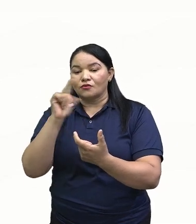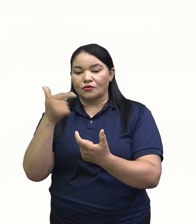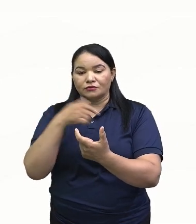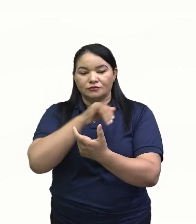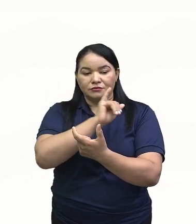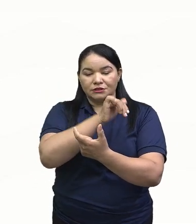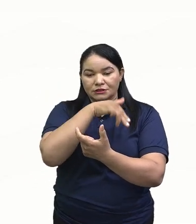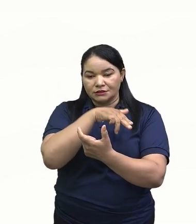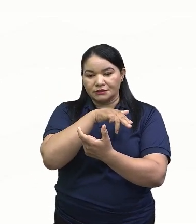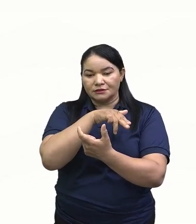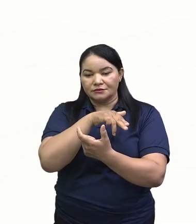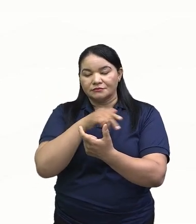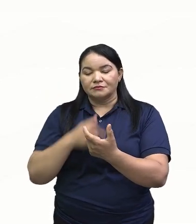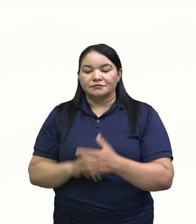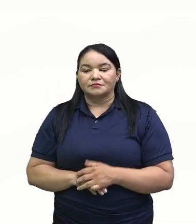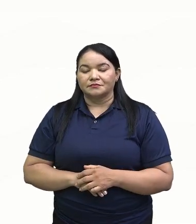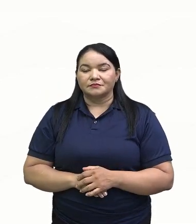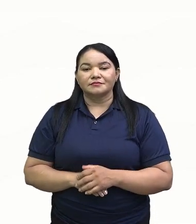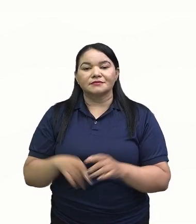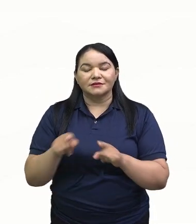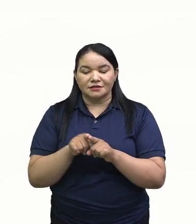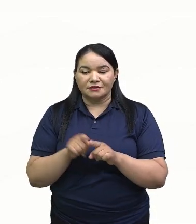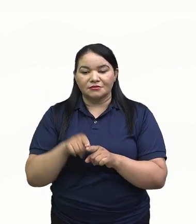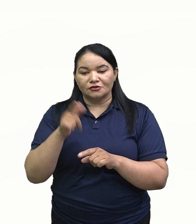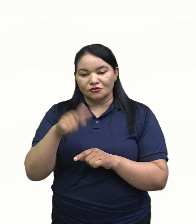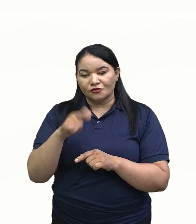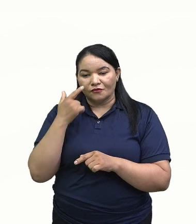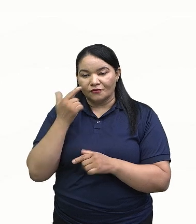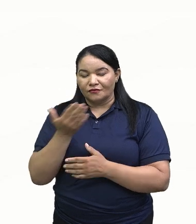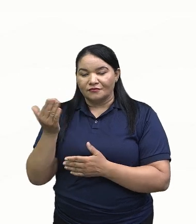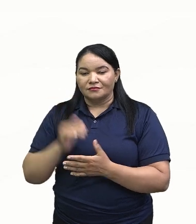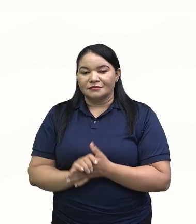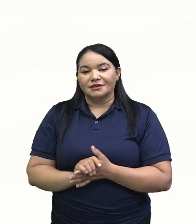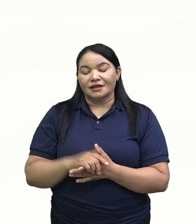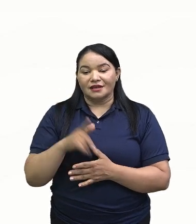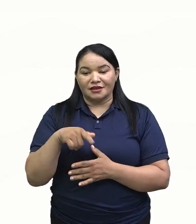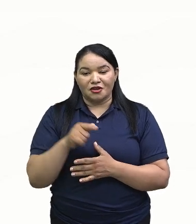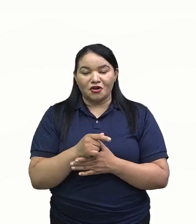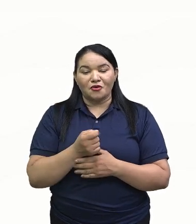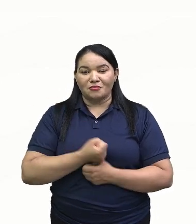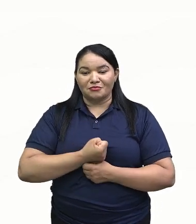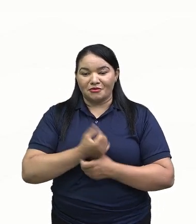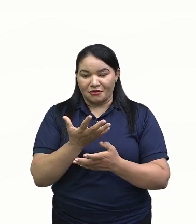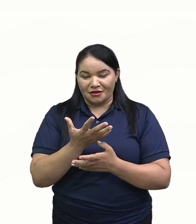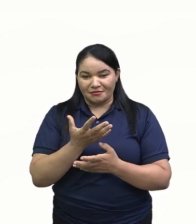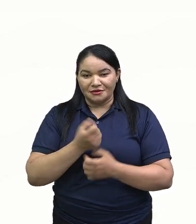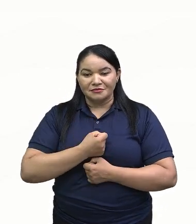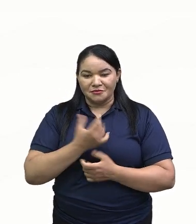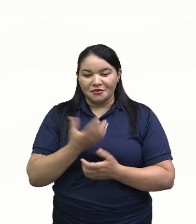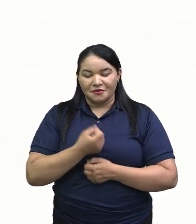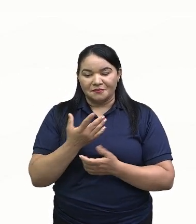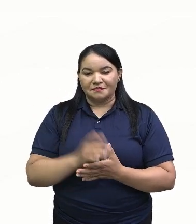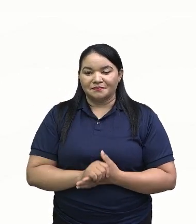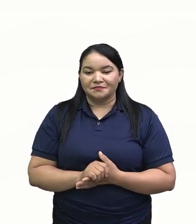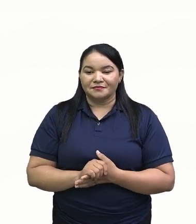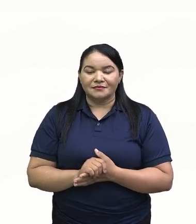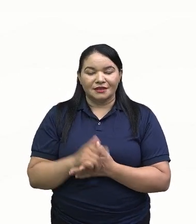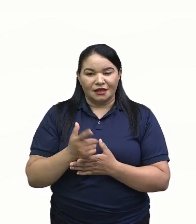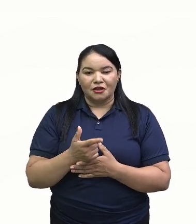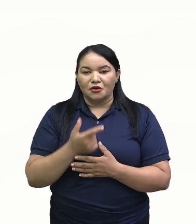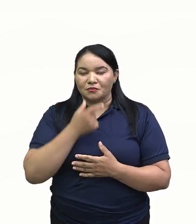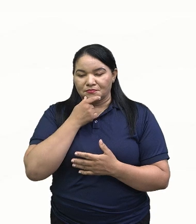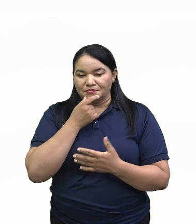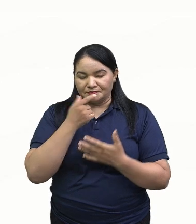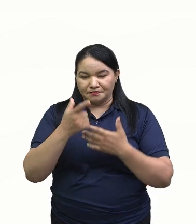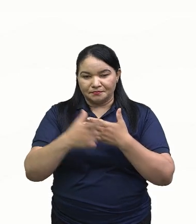in. E, novamente, a palavra forma. Isso aqui é um poema, tá, gente? Então, observe que o poeta, né, teve a